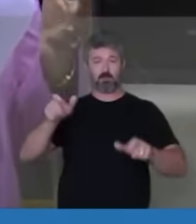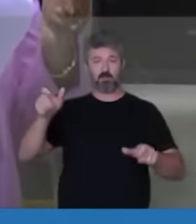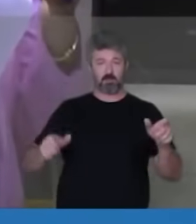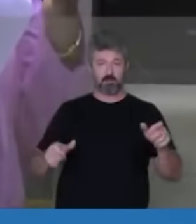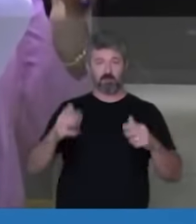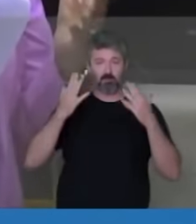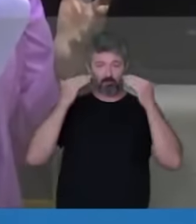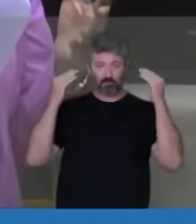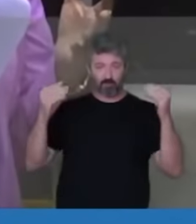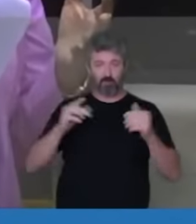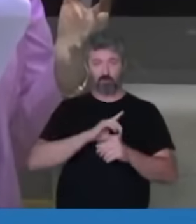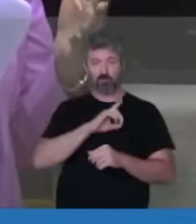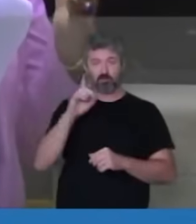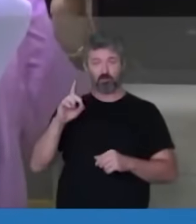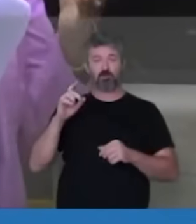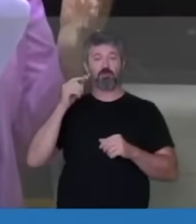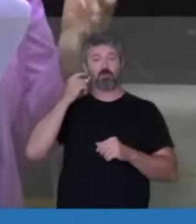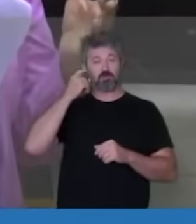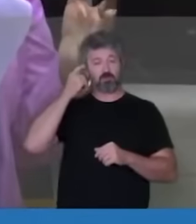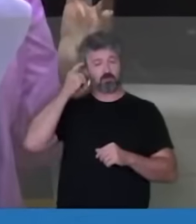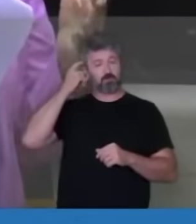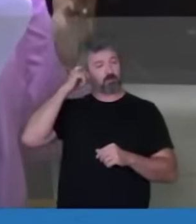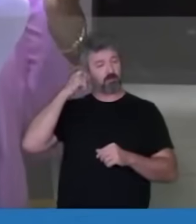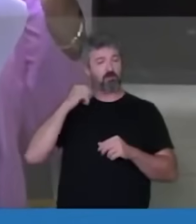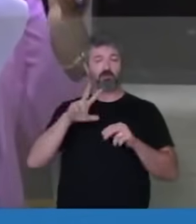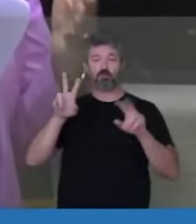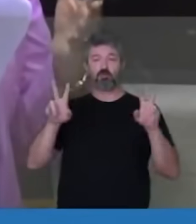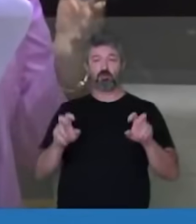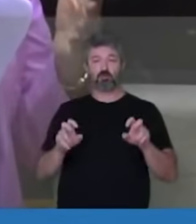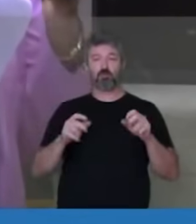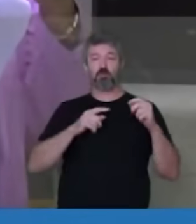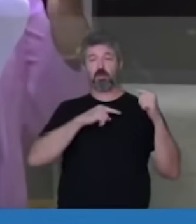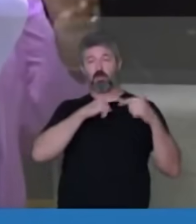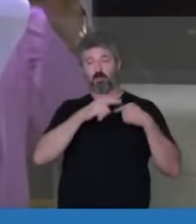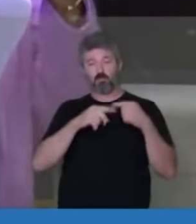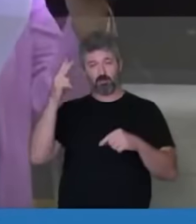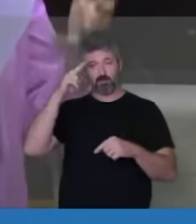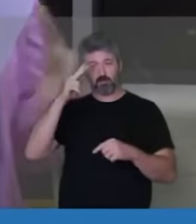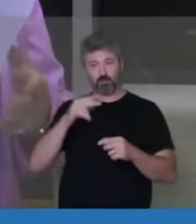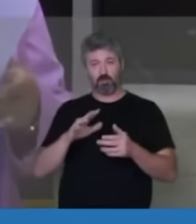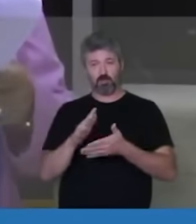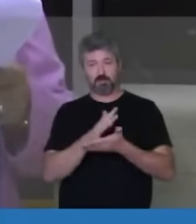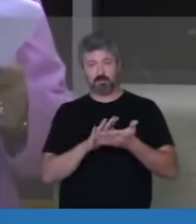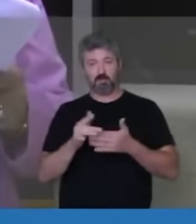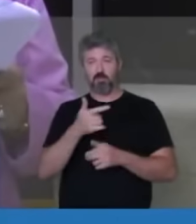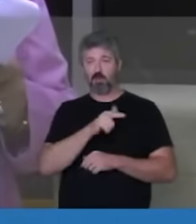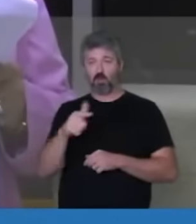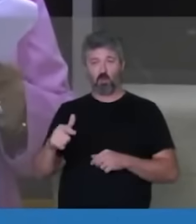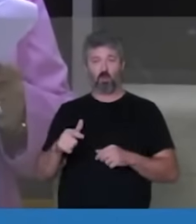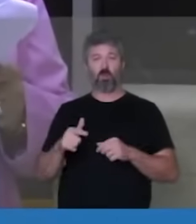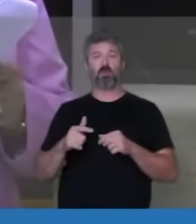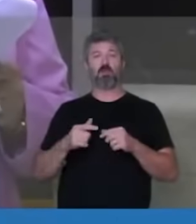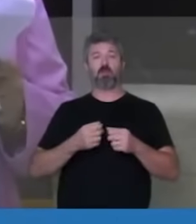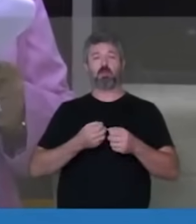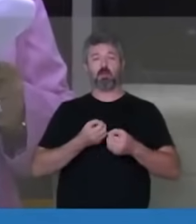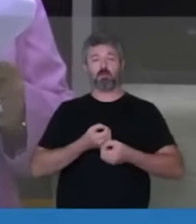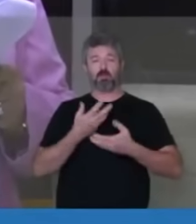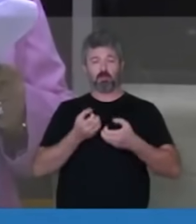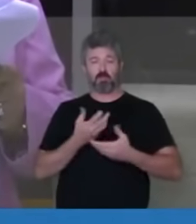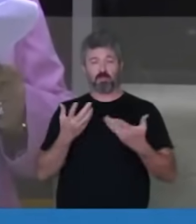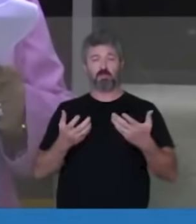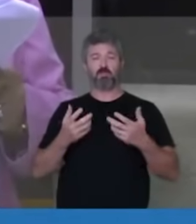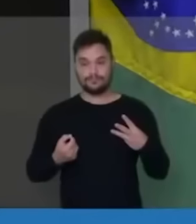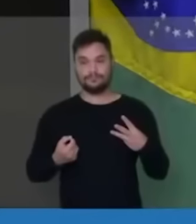personalidades e das datas comemorativas relacionadas à trajetória do samba e de outras manifestações culturais de